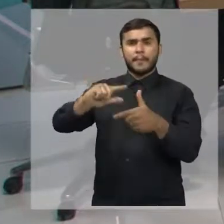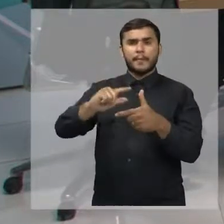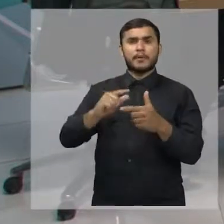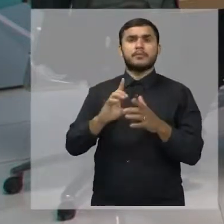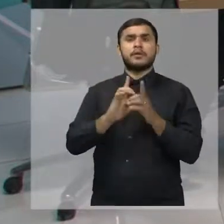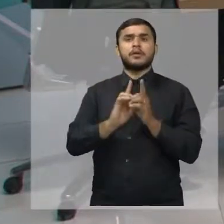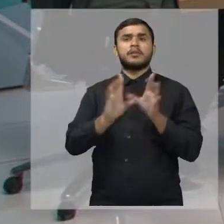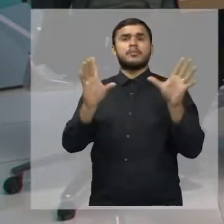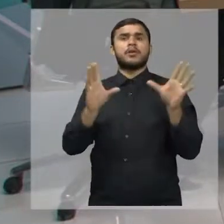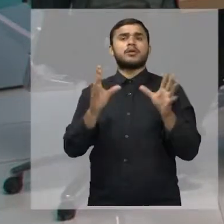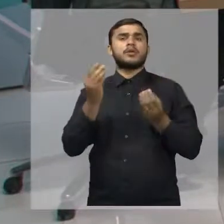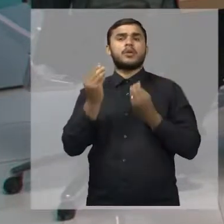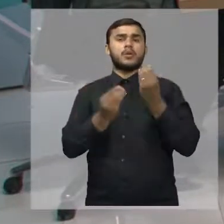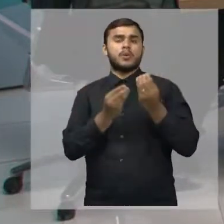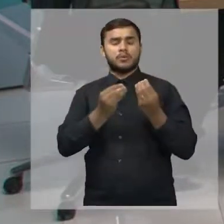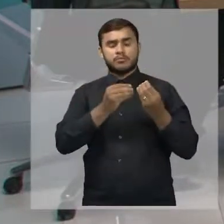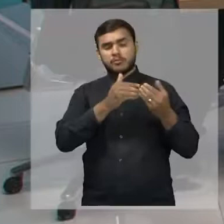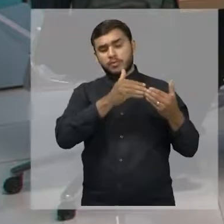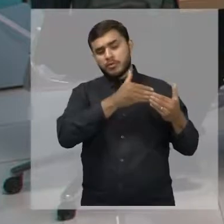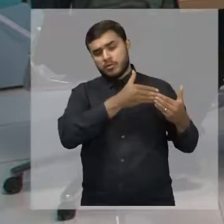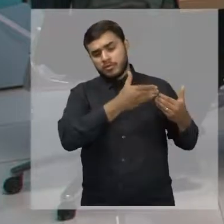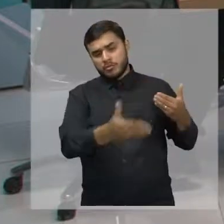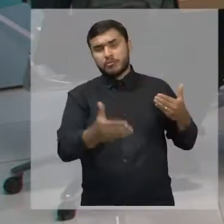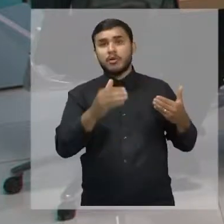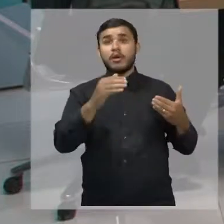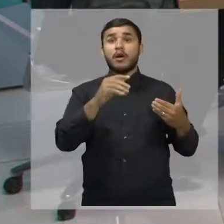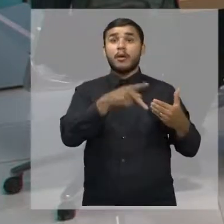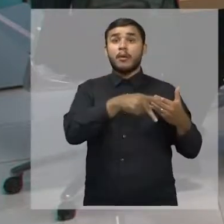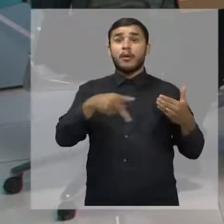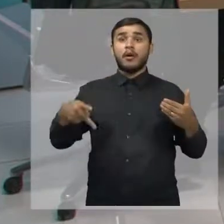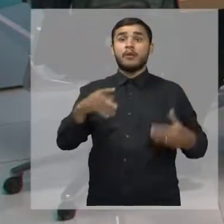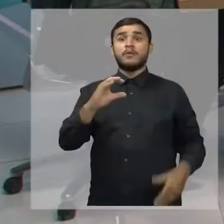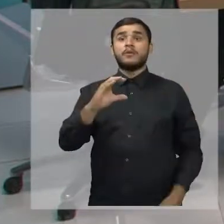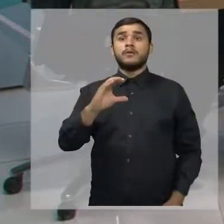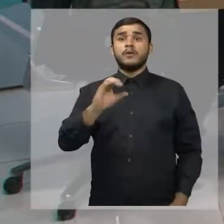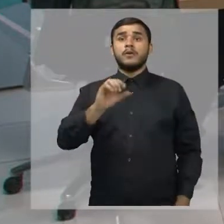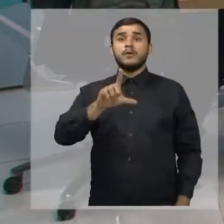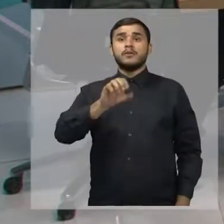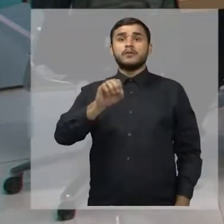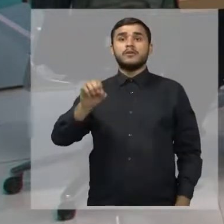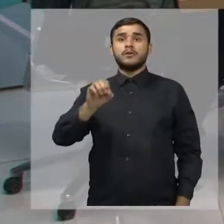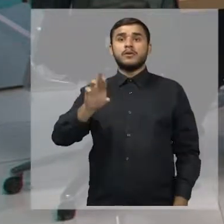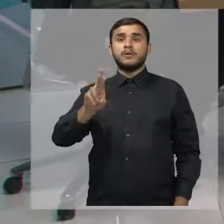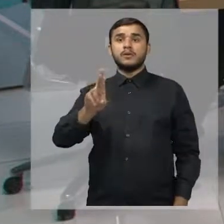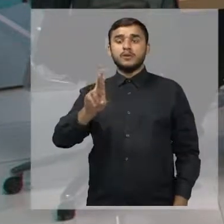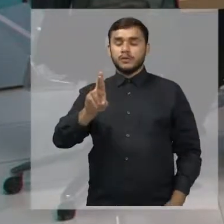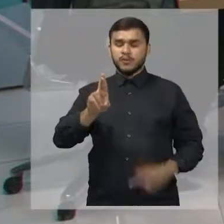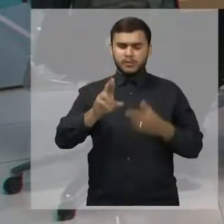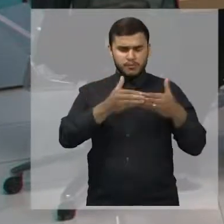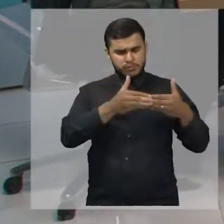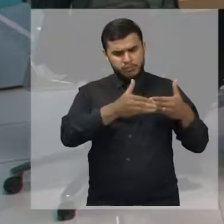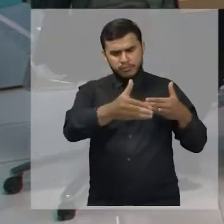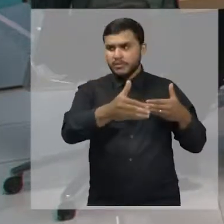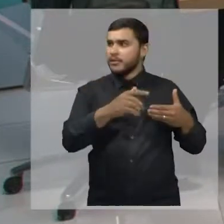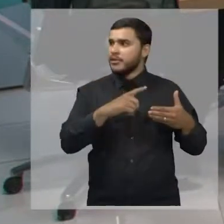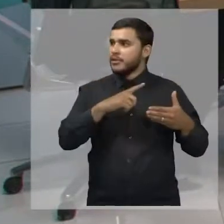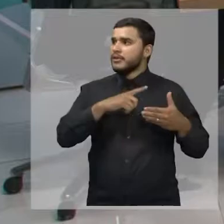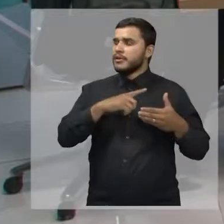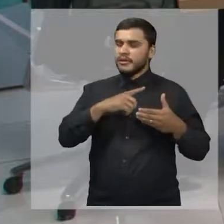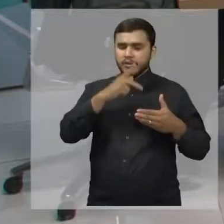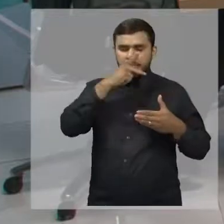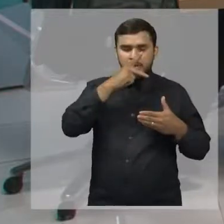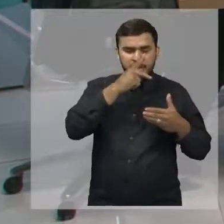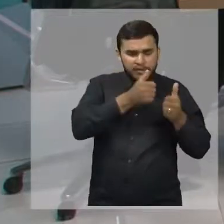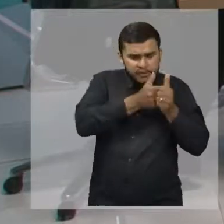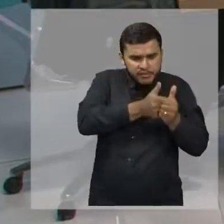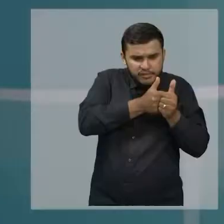todos os presidentes, depois do Collor, tinham alguma ligação partidária, tinha um partido, tinham alguma história, alguma relação